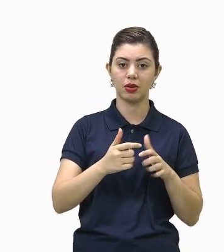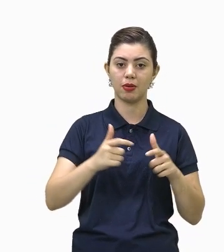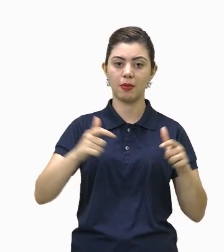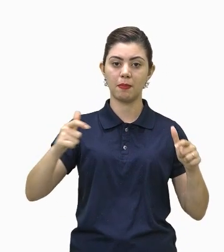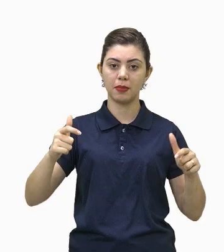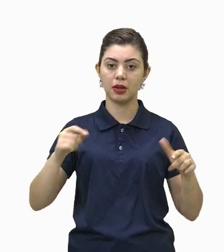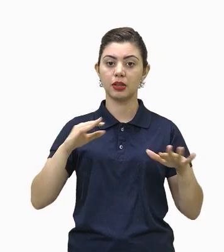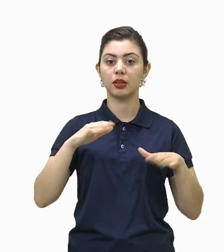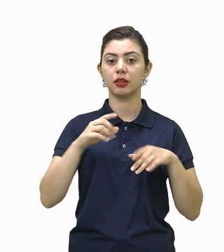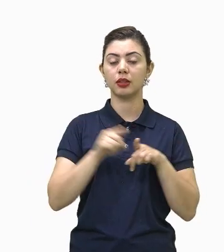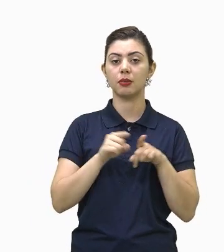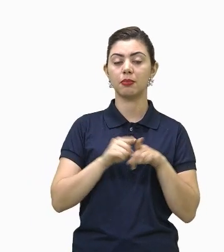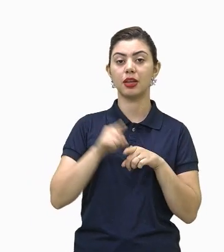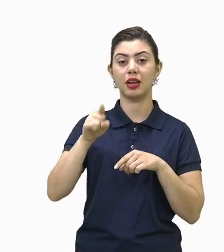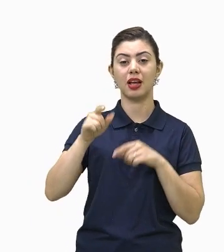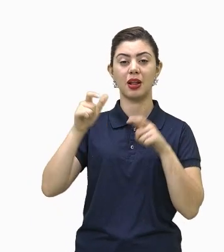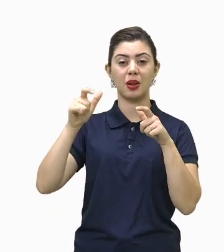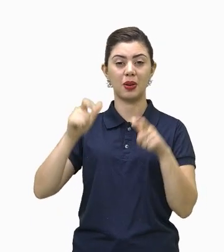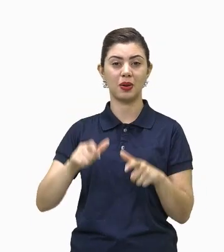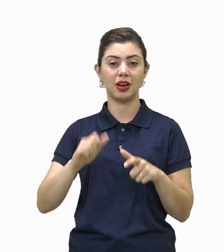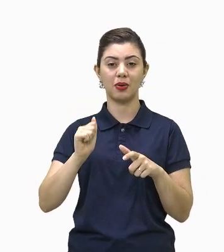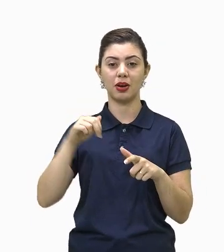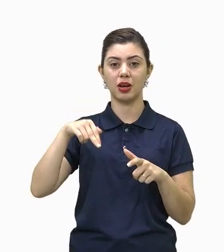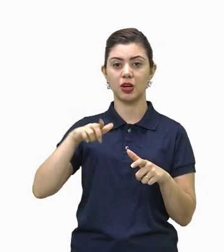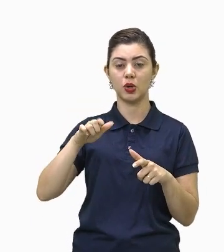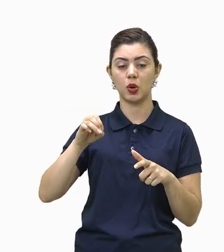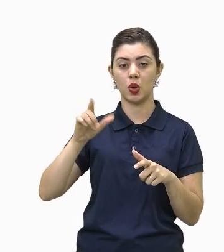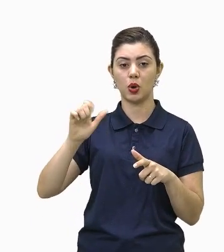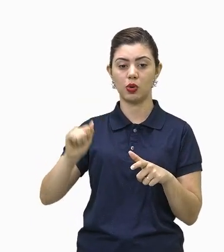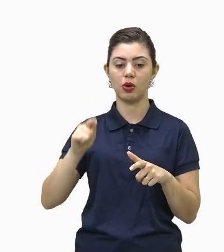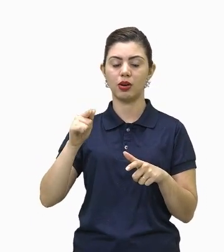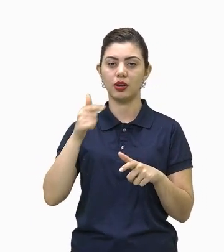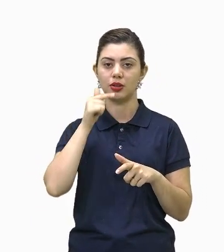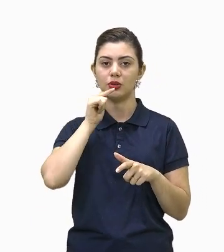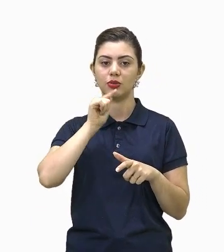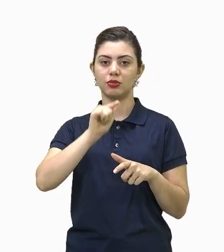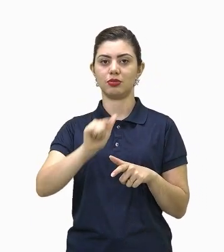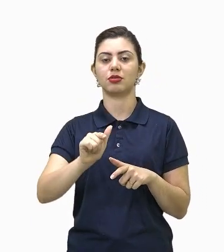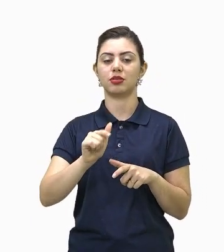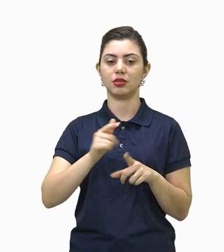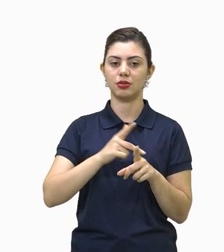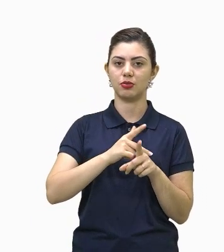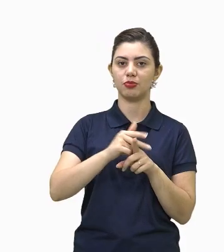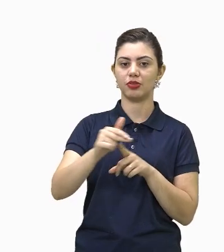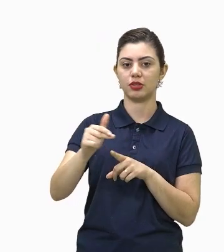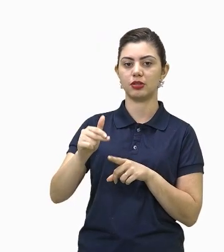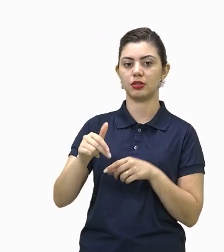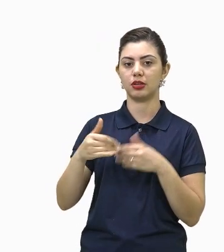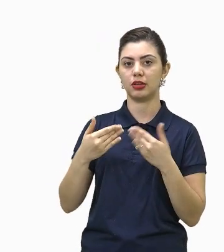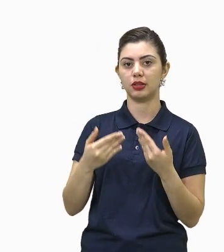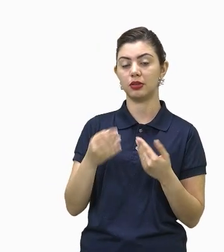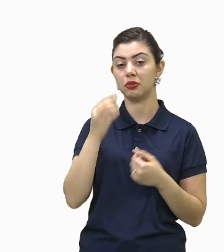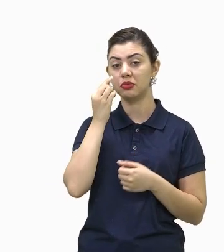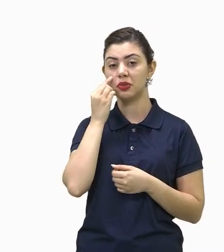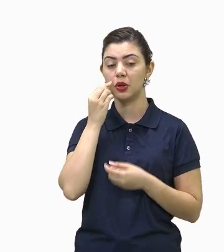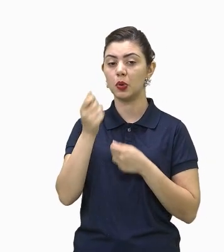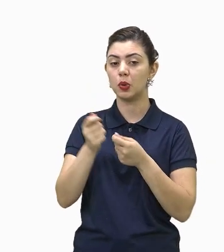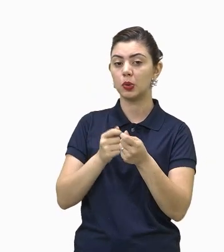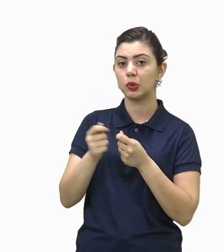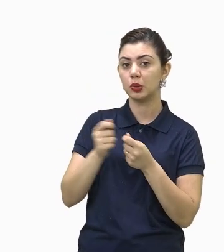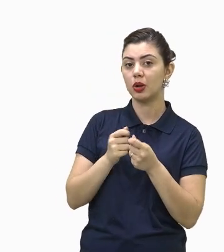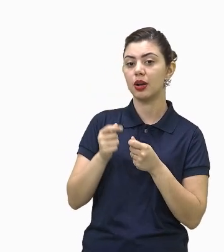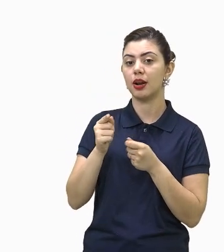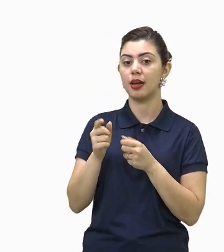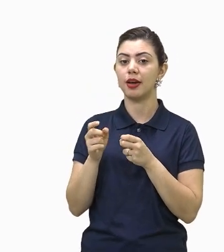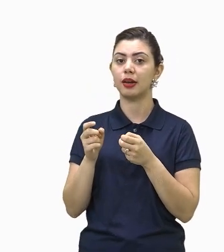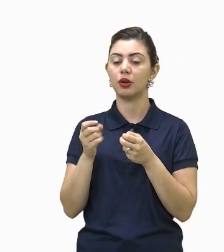cidade de Luanda, na Angola, e passaram a controlar o tráfico de escravos no Atlântico. E aí nós temos,